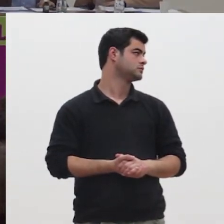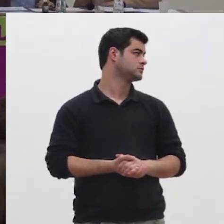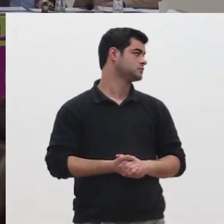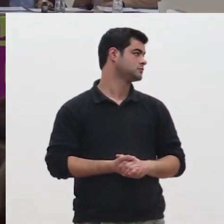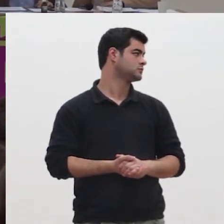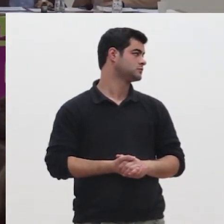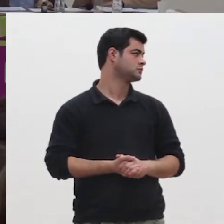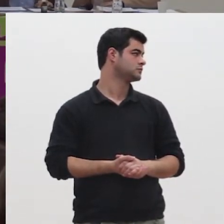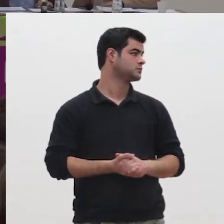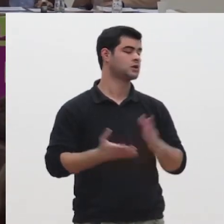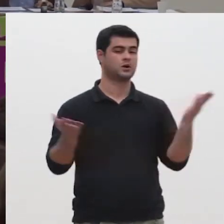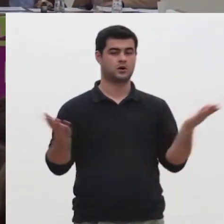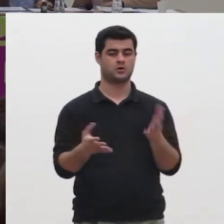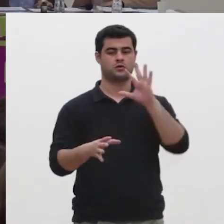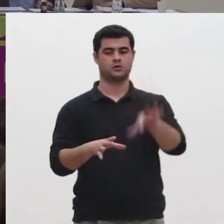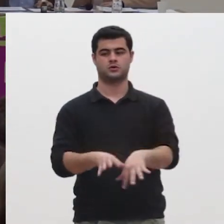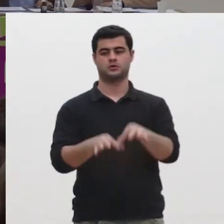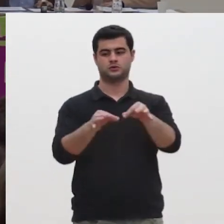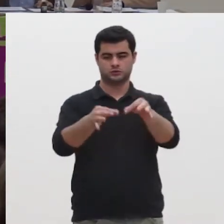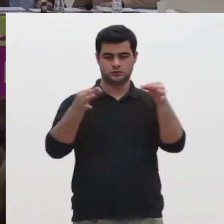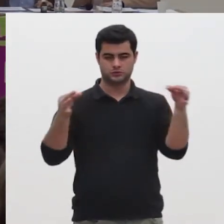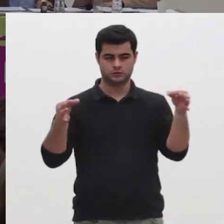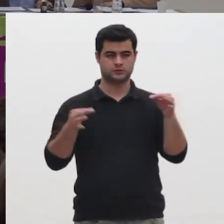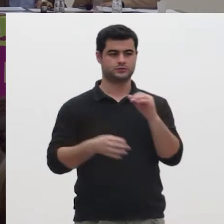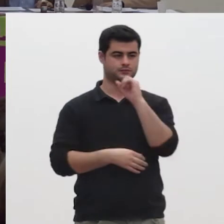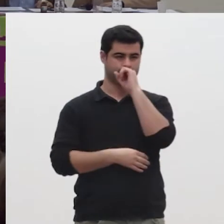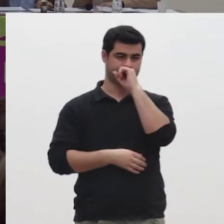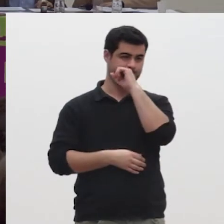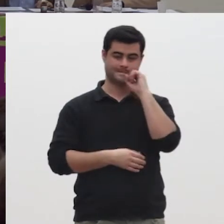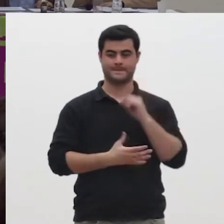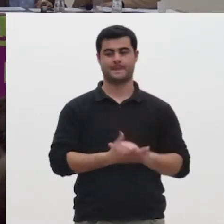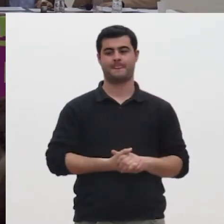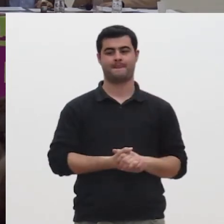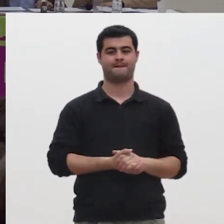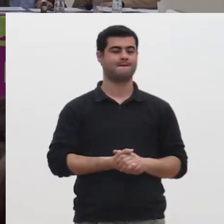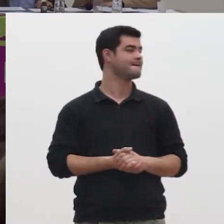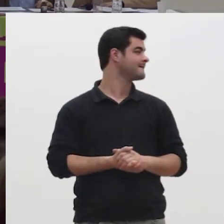Agora nós vamos fazer o sorteio. Desculpe.